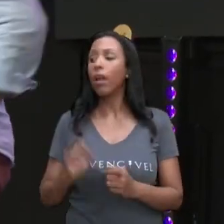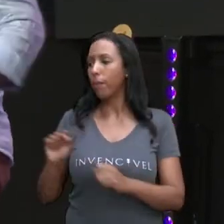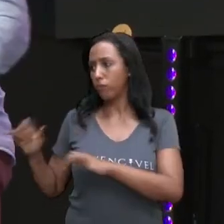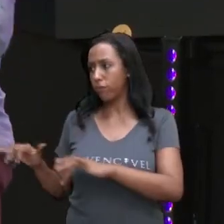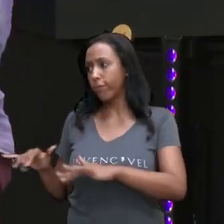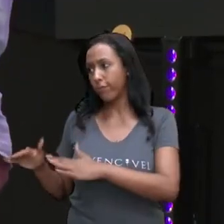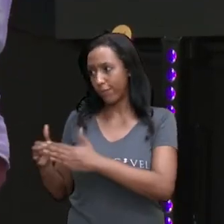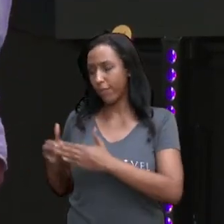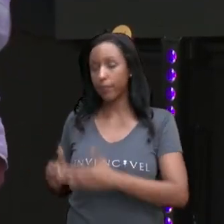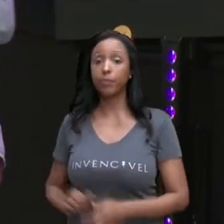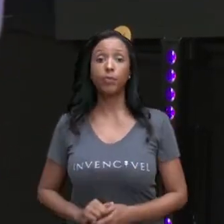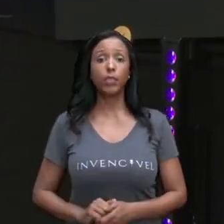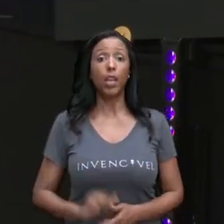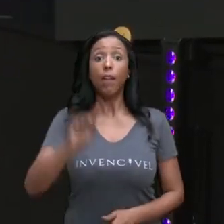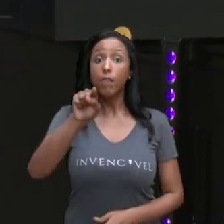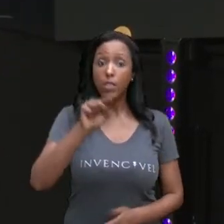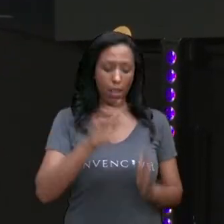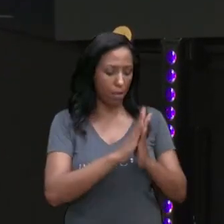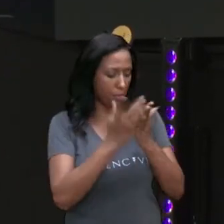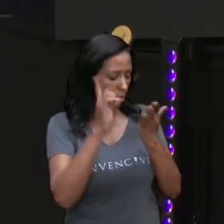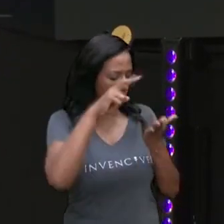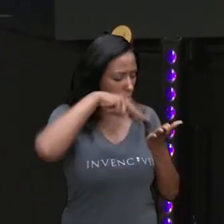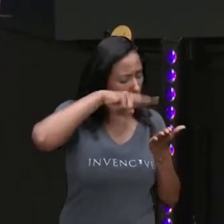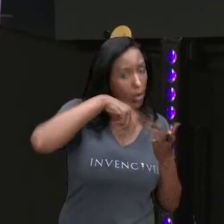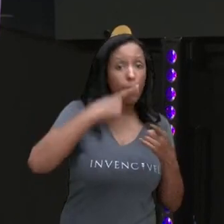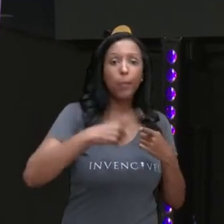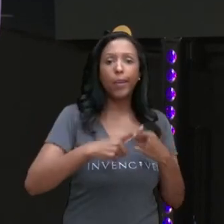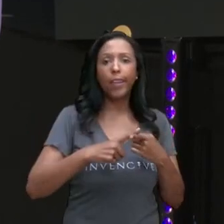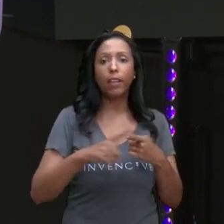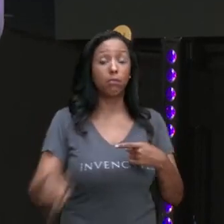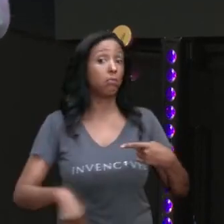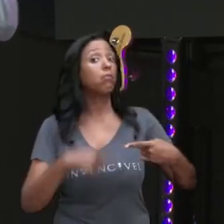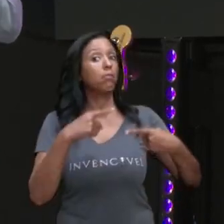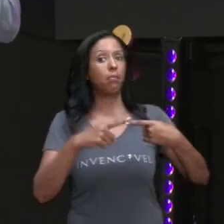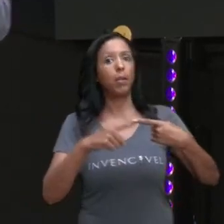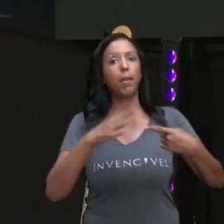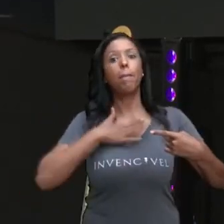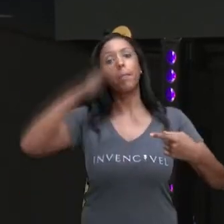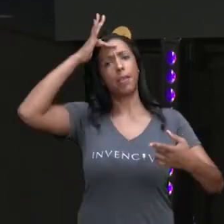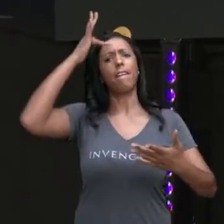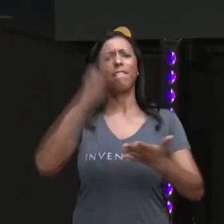Bíblia? Primeiro, porque nela desenvolvo minha fé para a salvação.